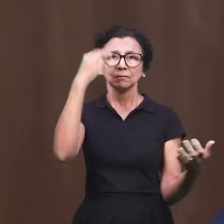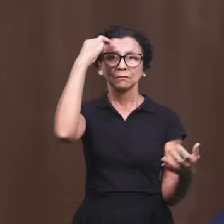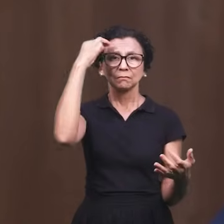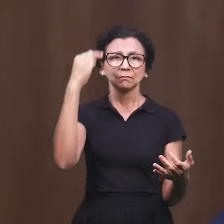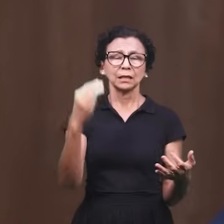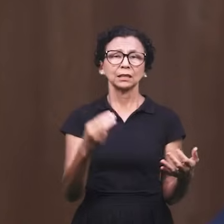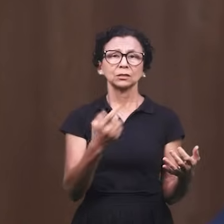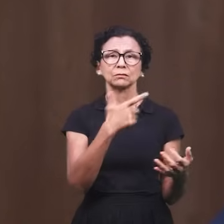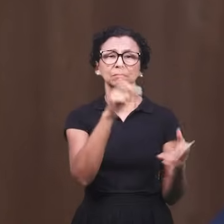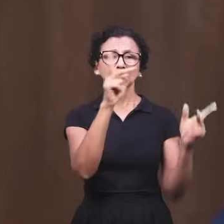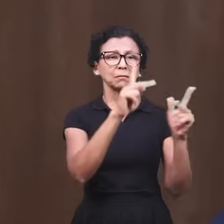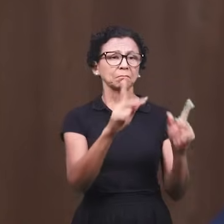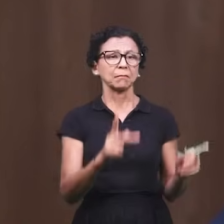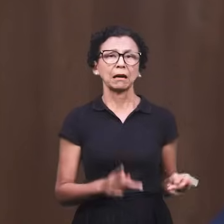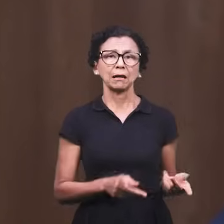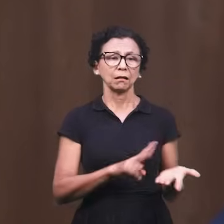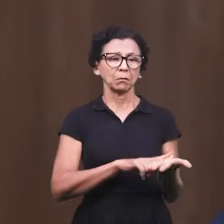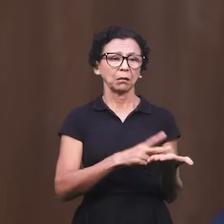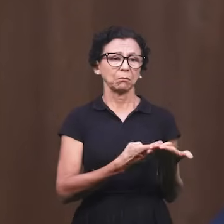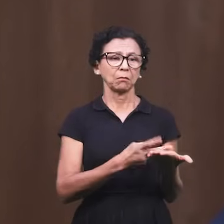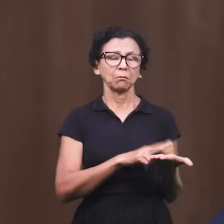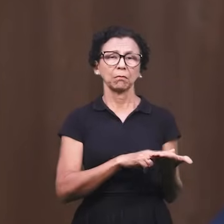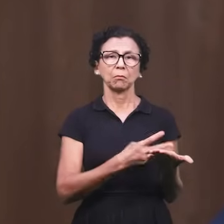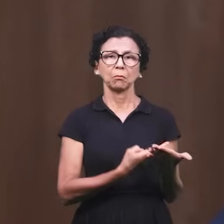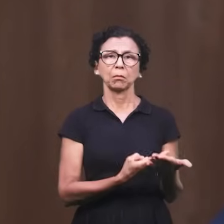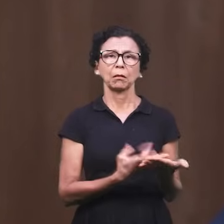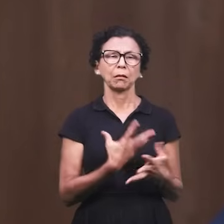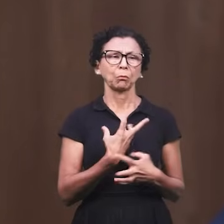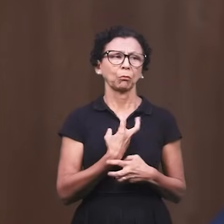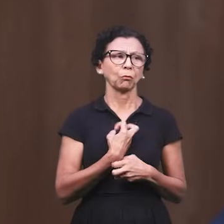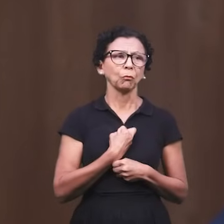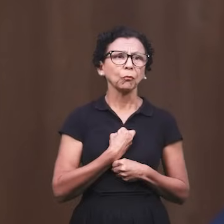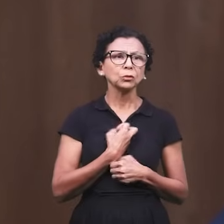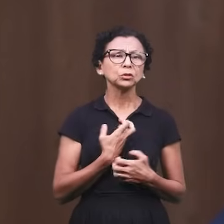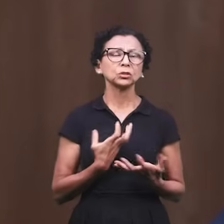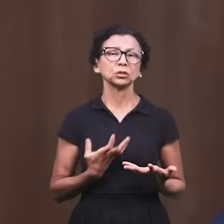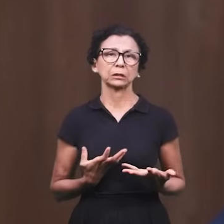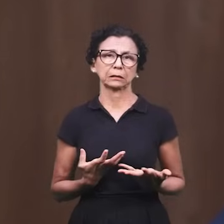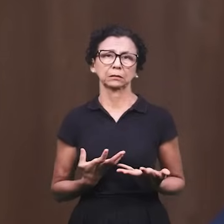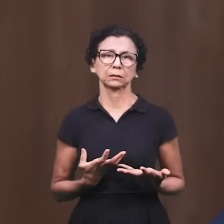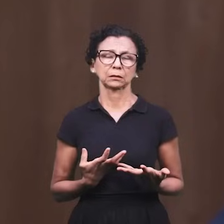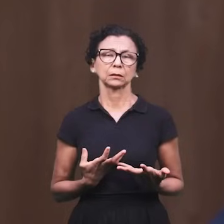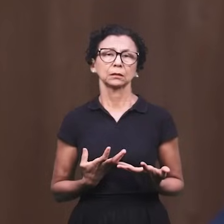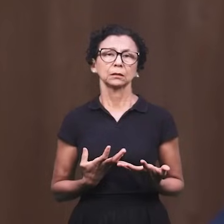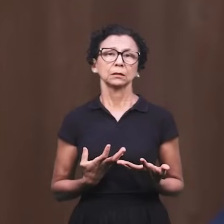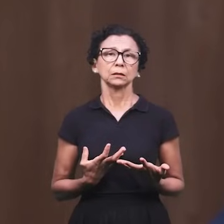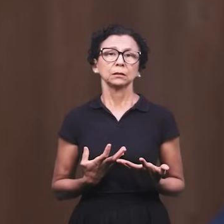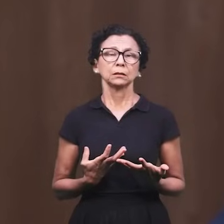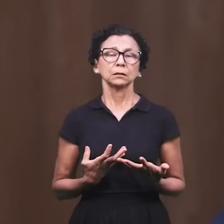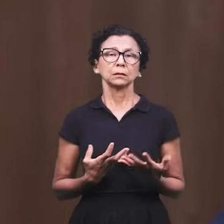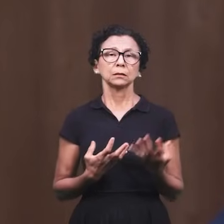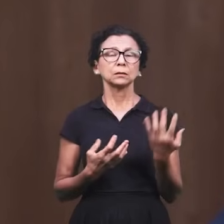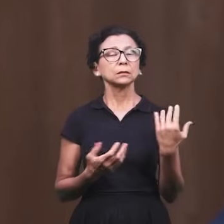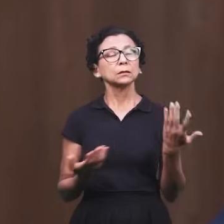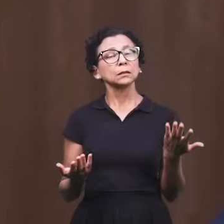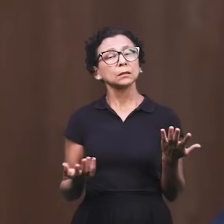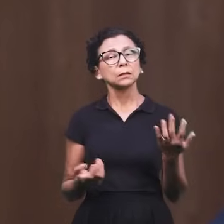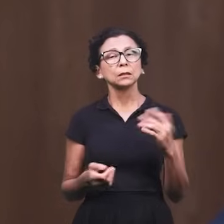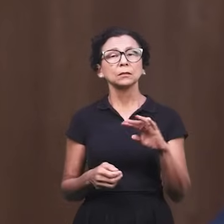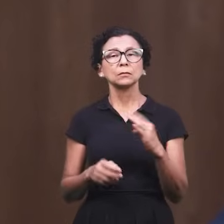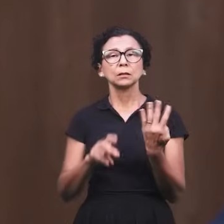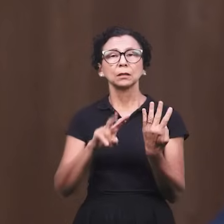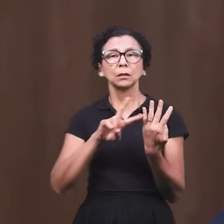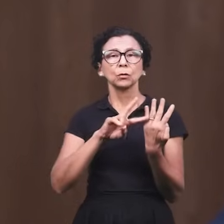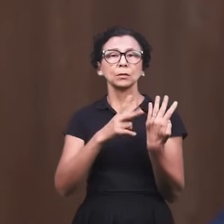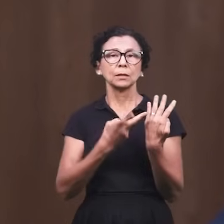tem paz, não dorme, sofre de angústias, de certas coisas que são consequência das